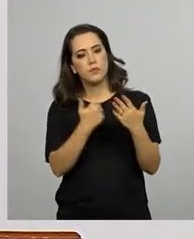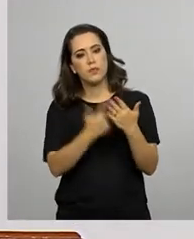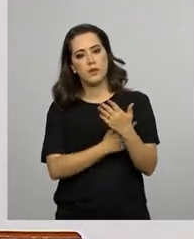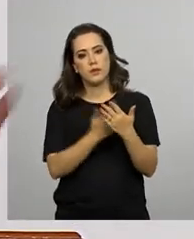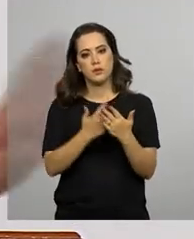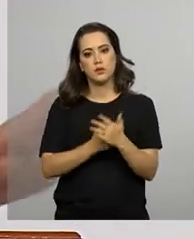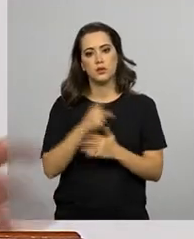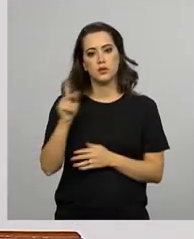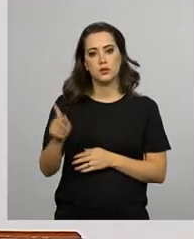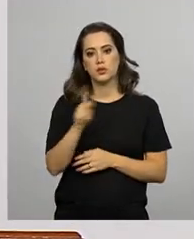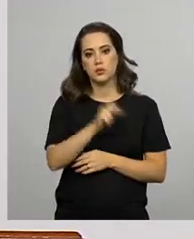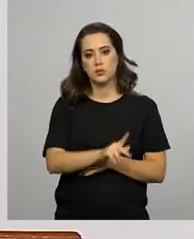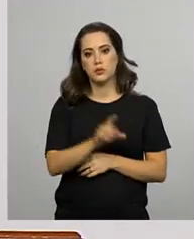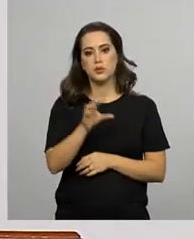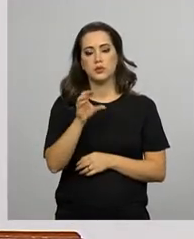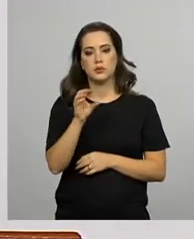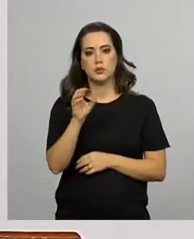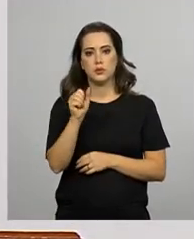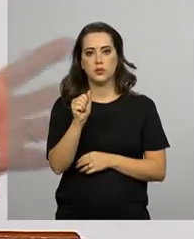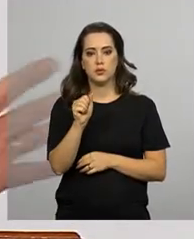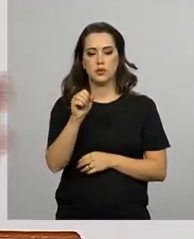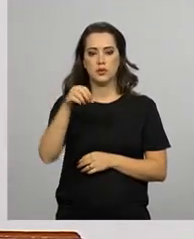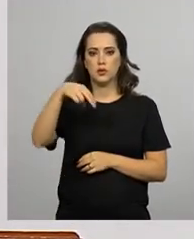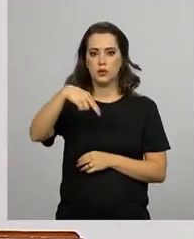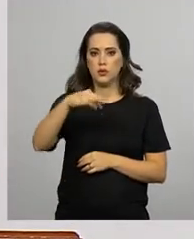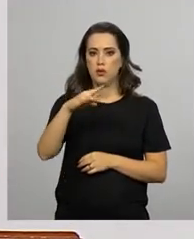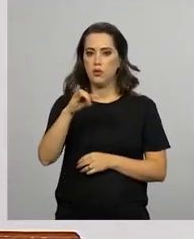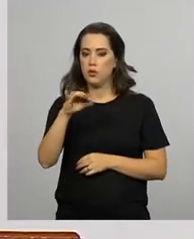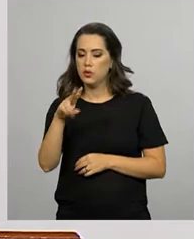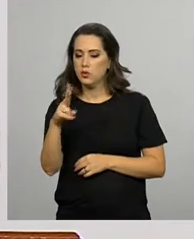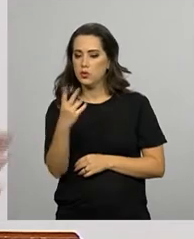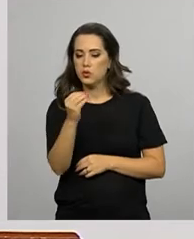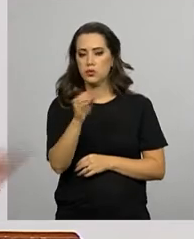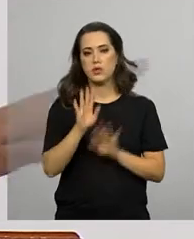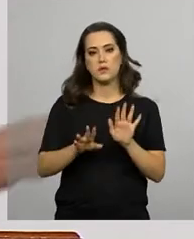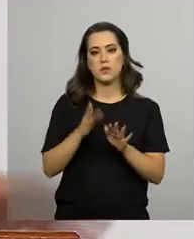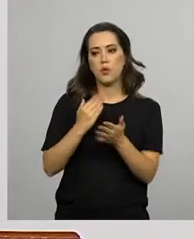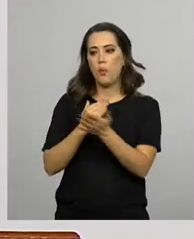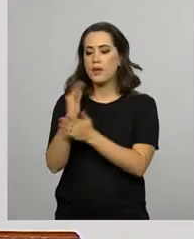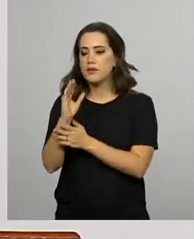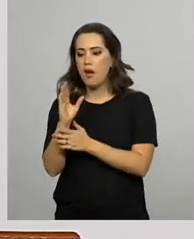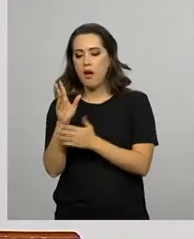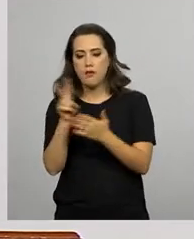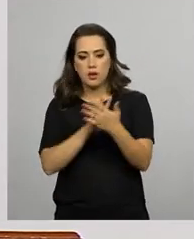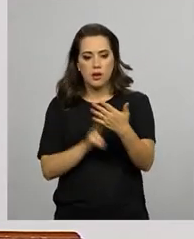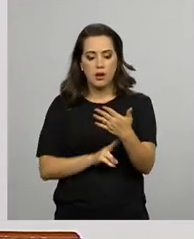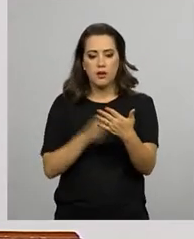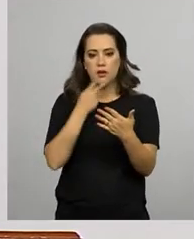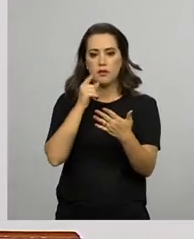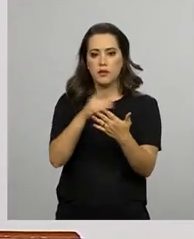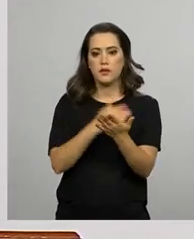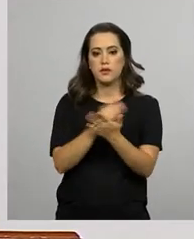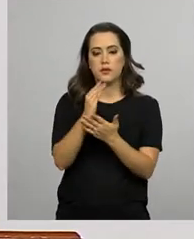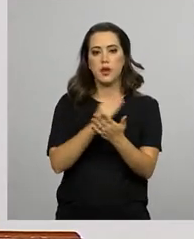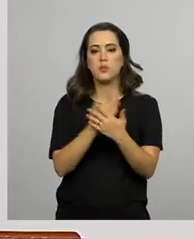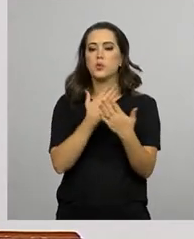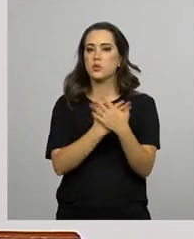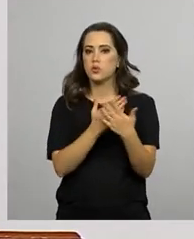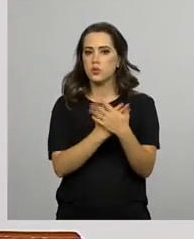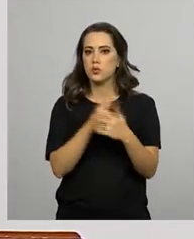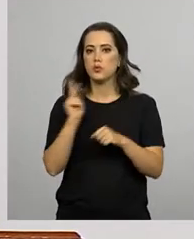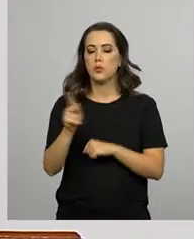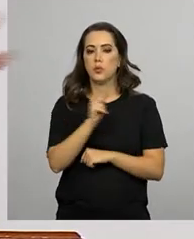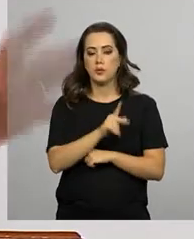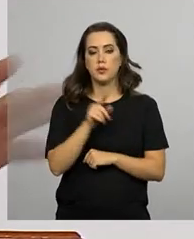professor Canotilho. Algumas vezes, professor, eu começava o curso e dizia, olha, nós vamos examinar aqui a obra do professor Canotilho.